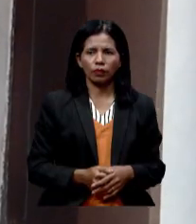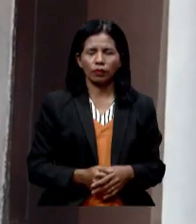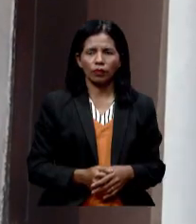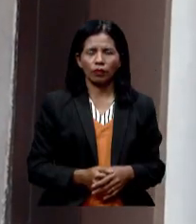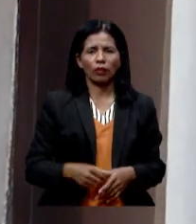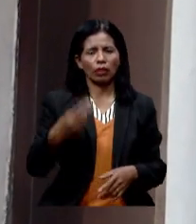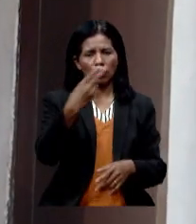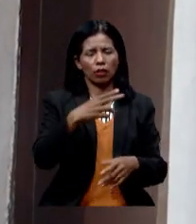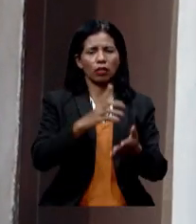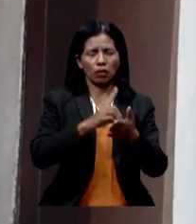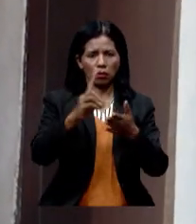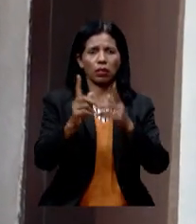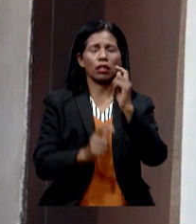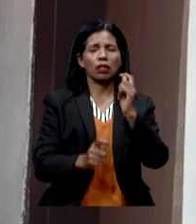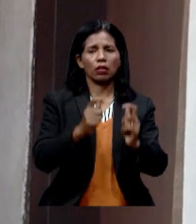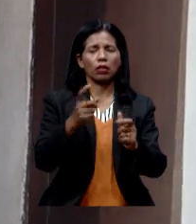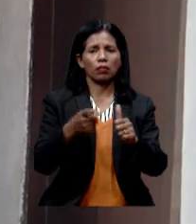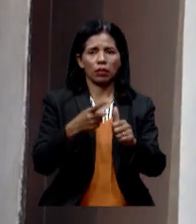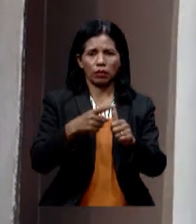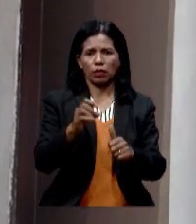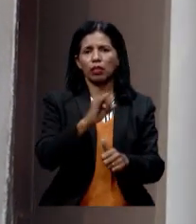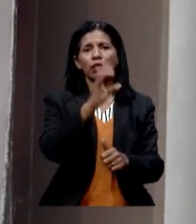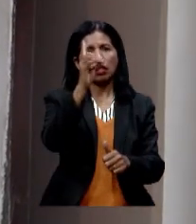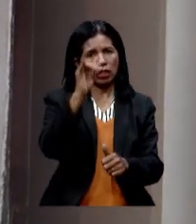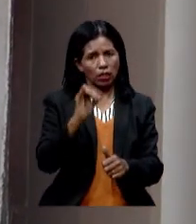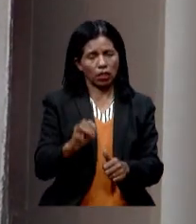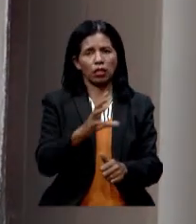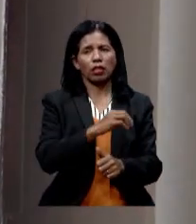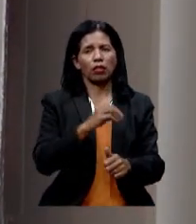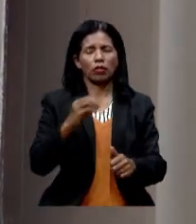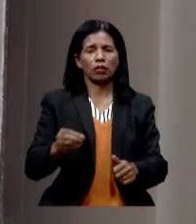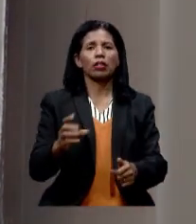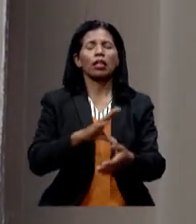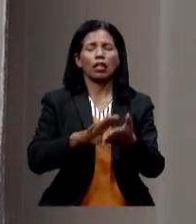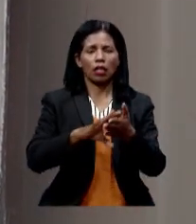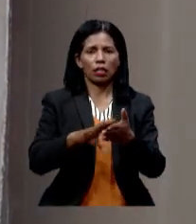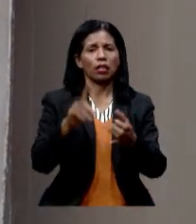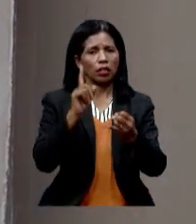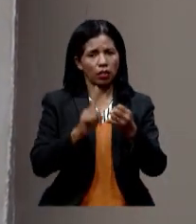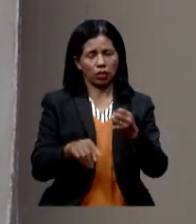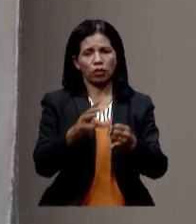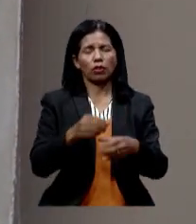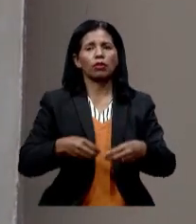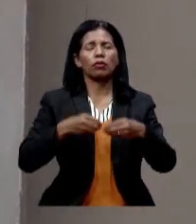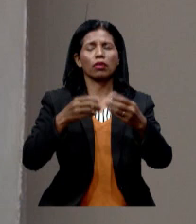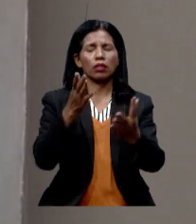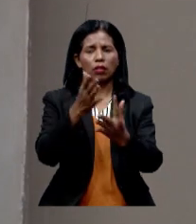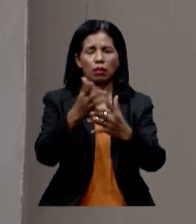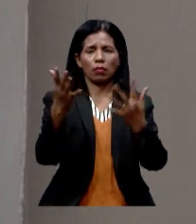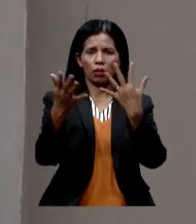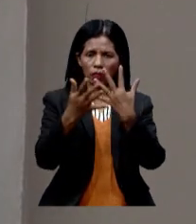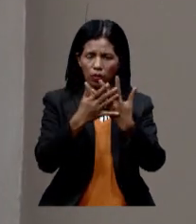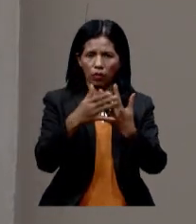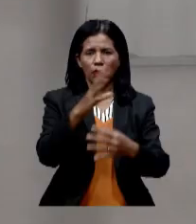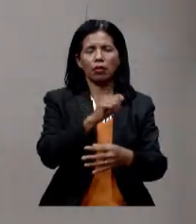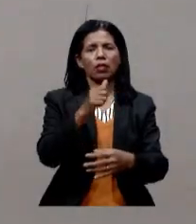Quinta semana, né? Tribunal Judicial Primeira Instância de Ili, Lihus de Espaço e Cus, aplica medida coação prisão preventiva para